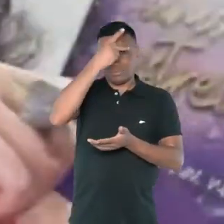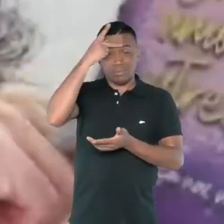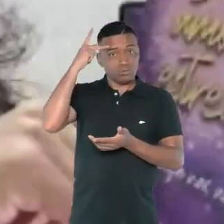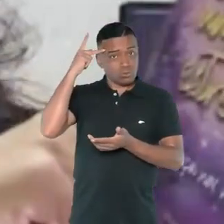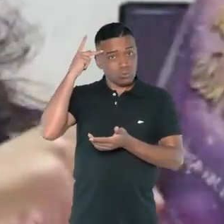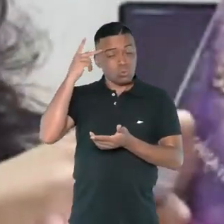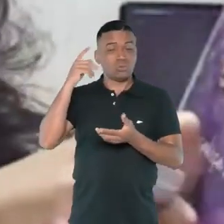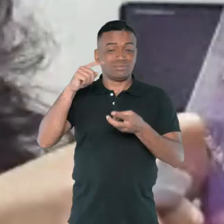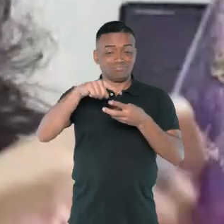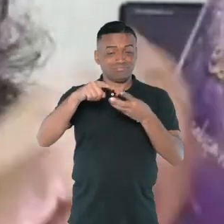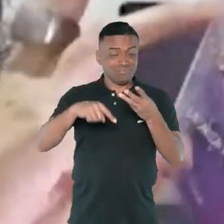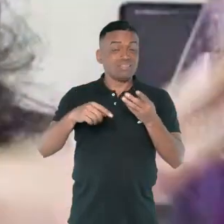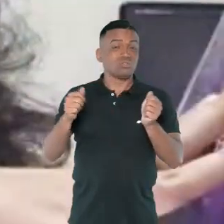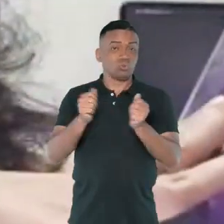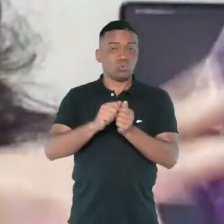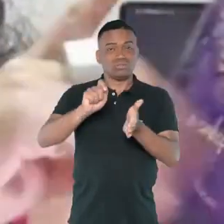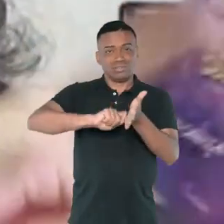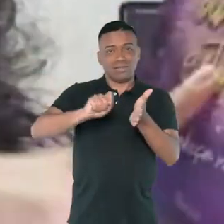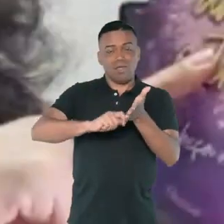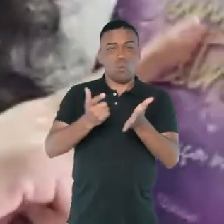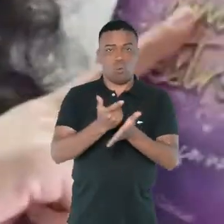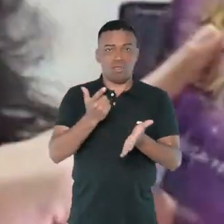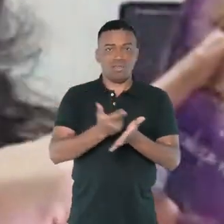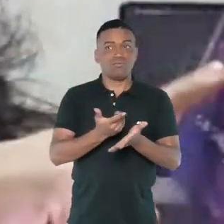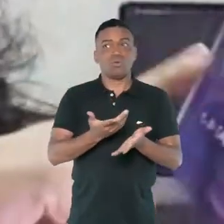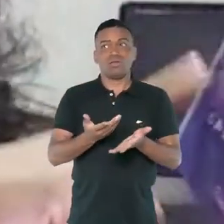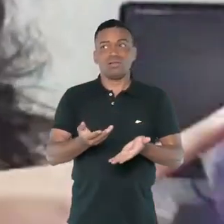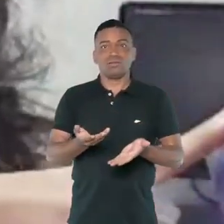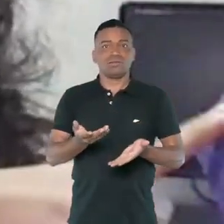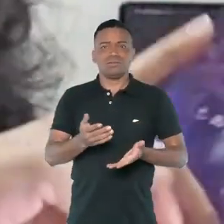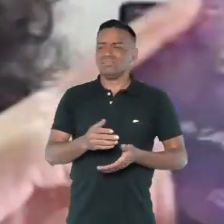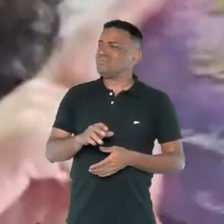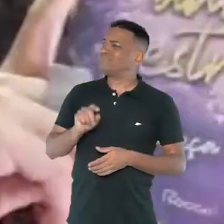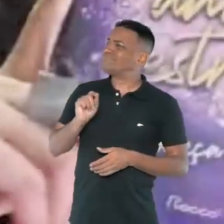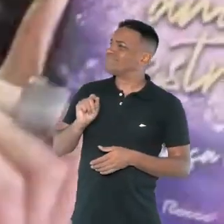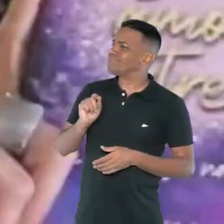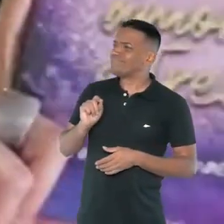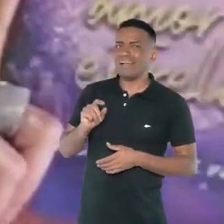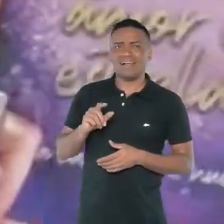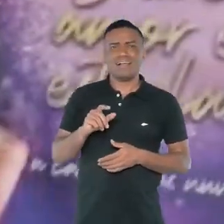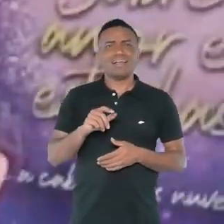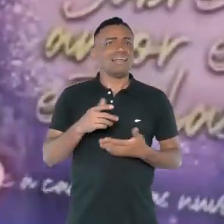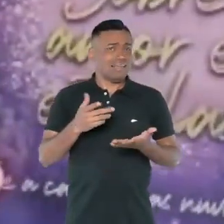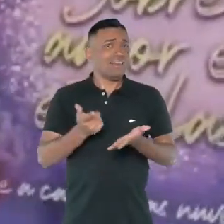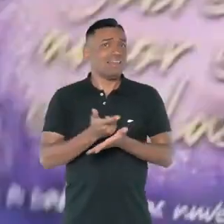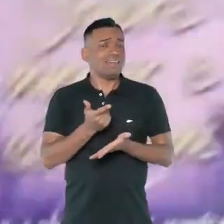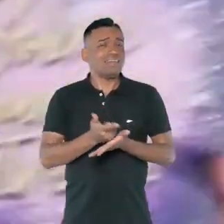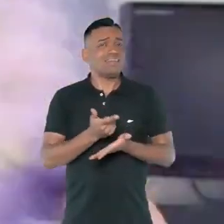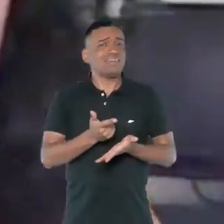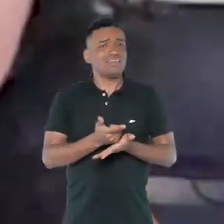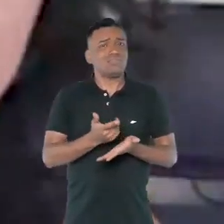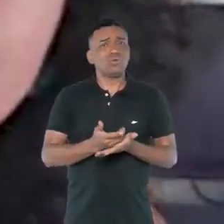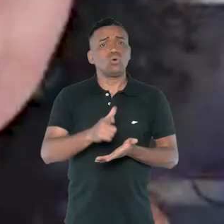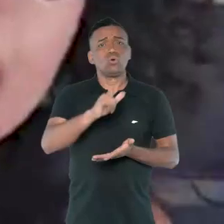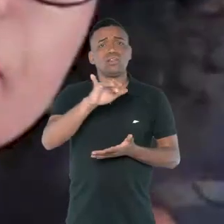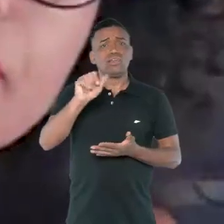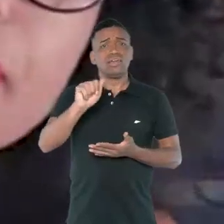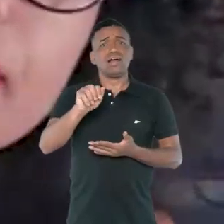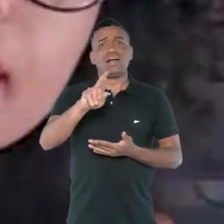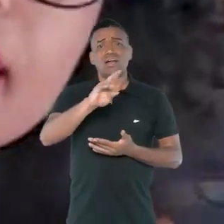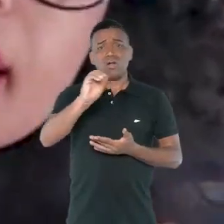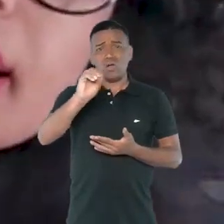uma coletânea com 3 autoras, né? Clara Alves, eu e a Olivia Pilar. E nesse livro aqui,